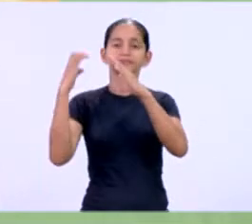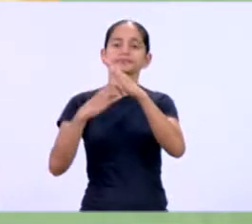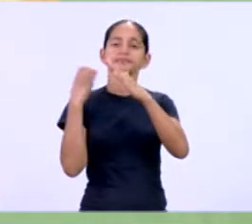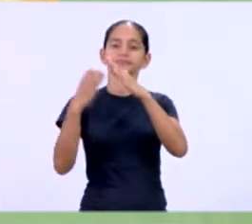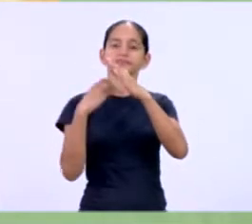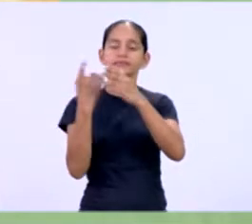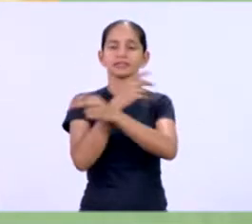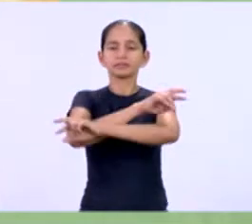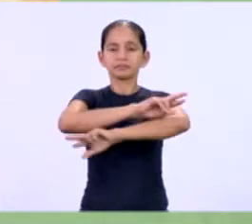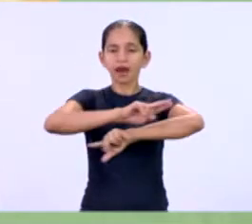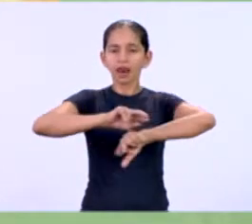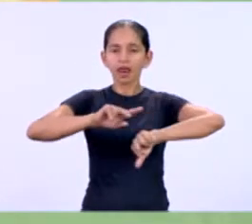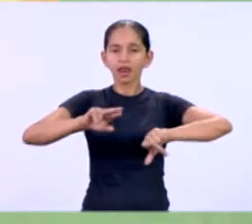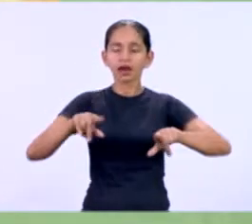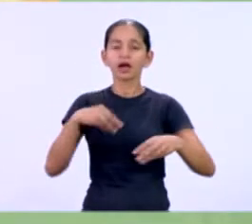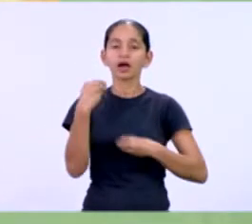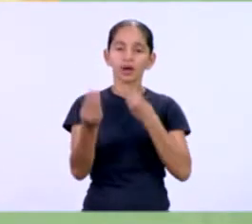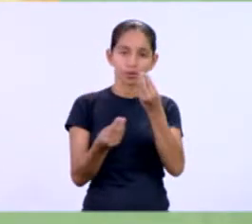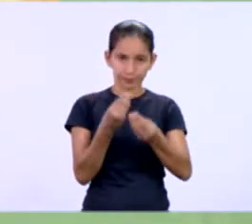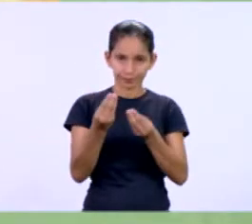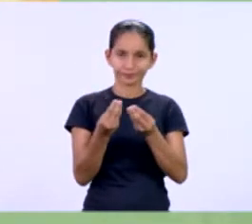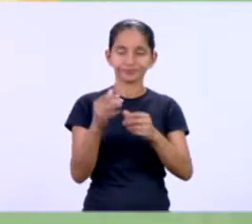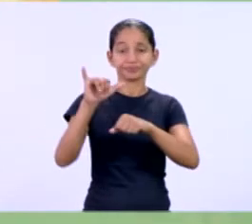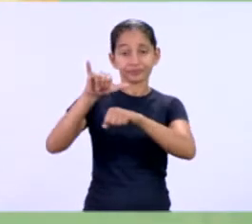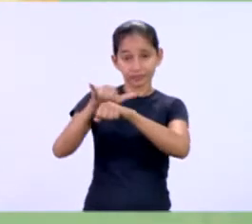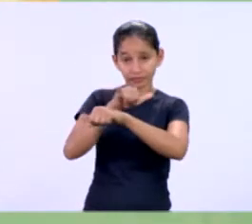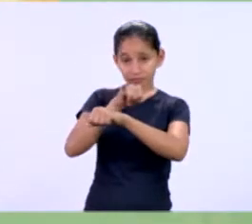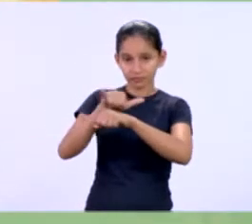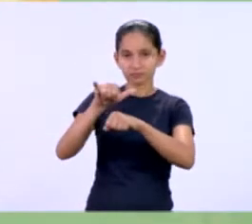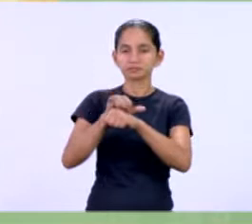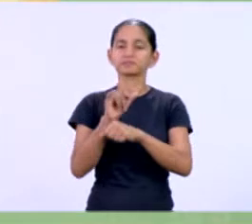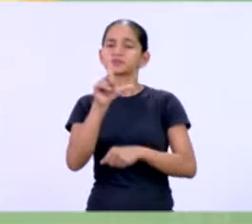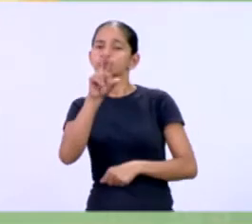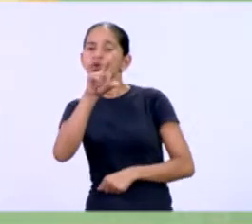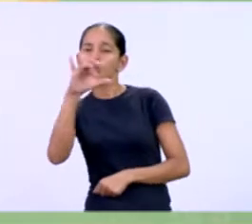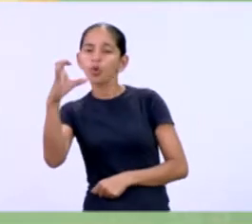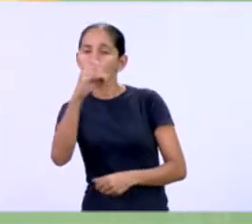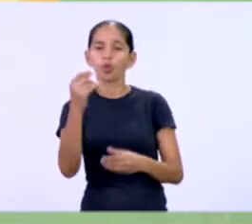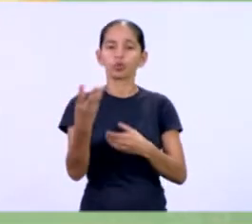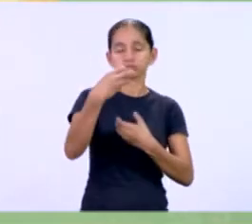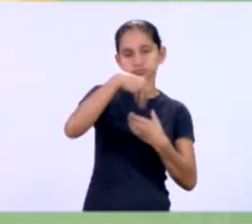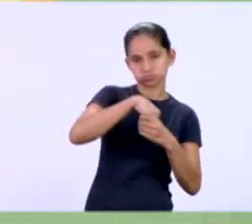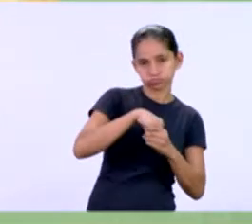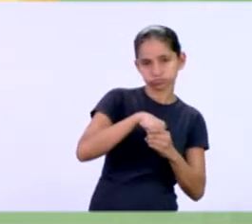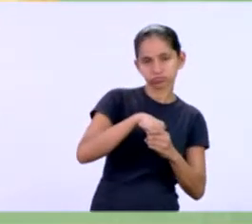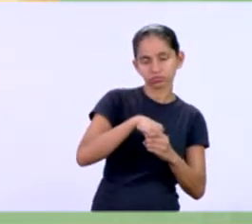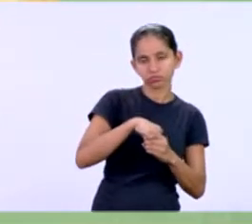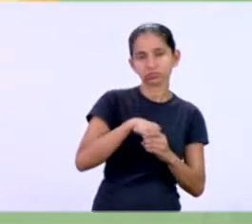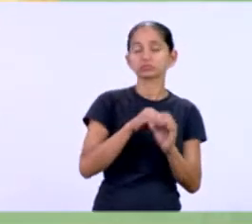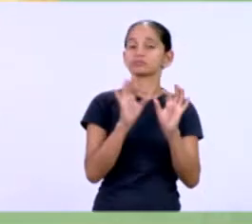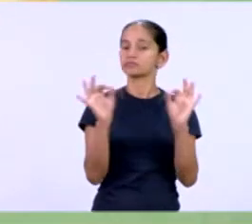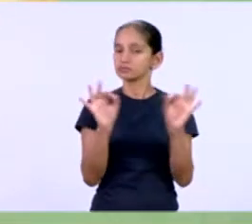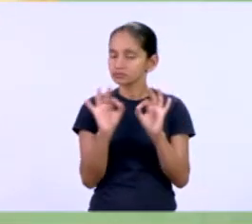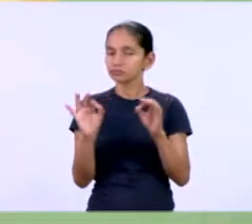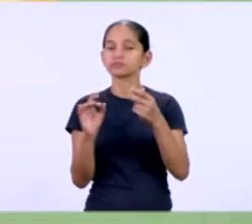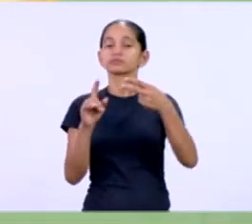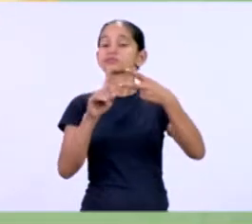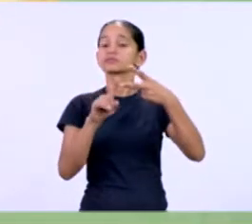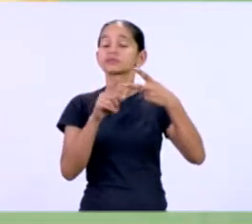diversas atividades empresariais. Retenção de lucros, venda de